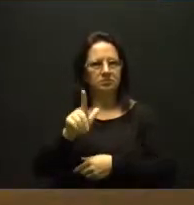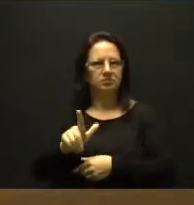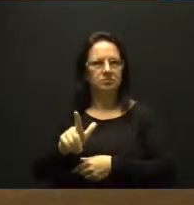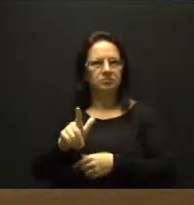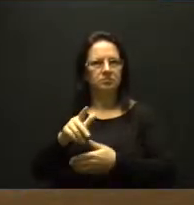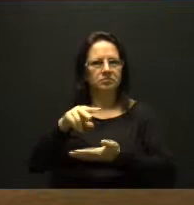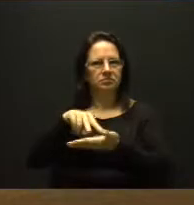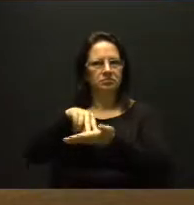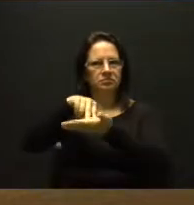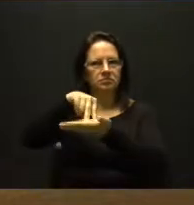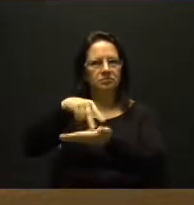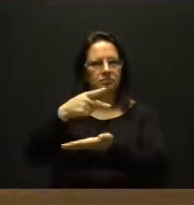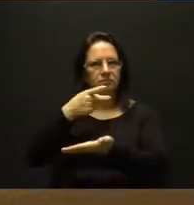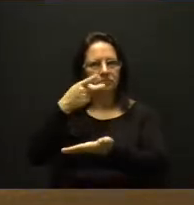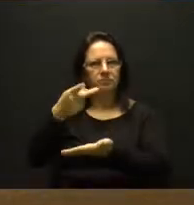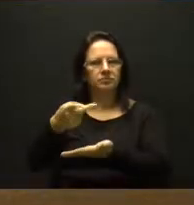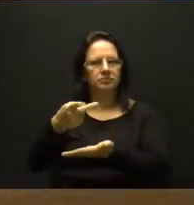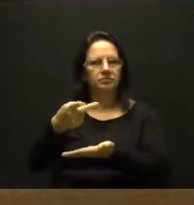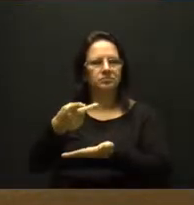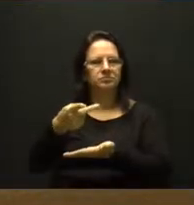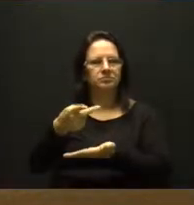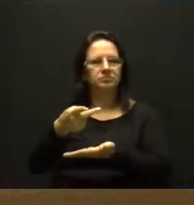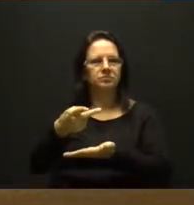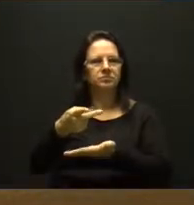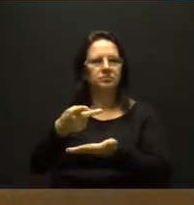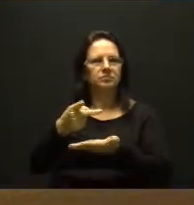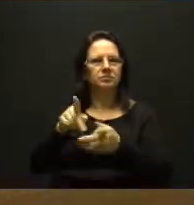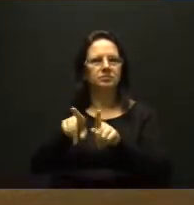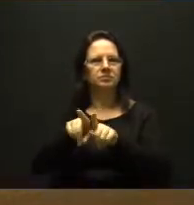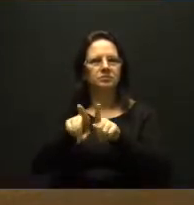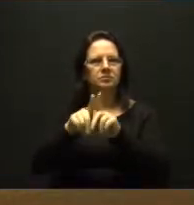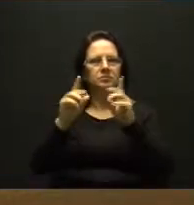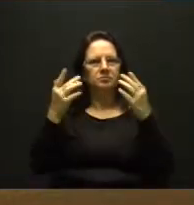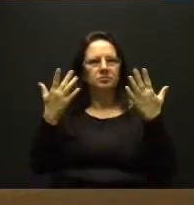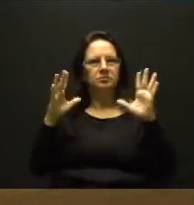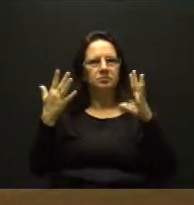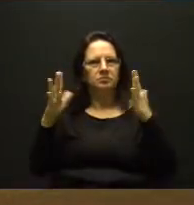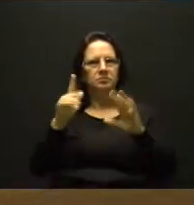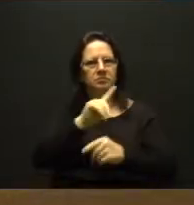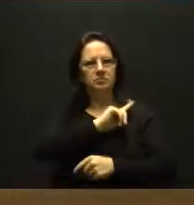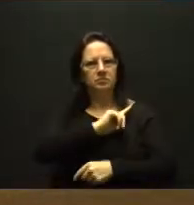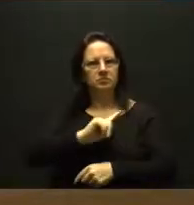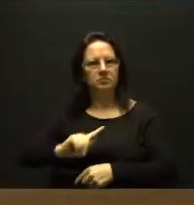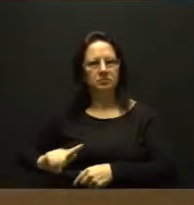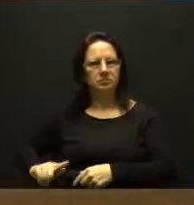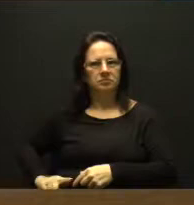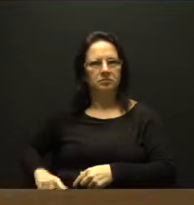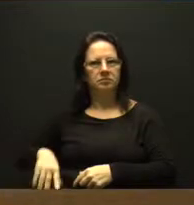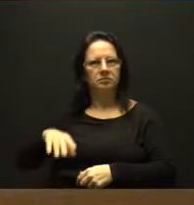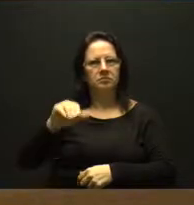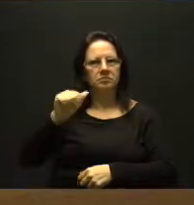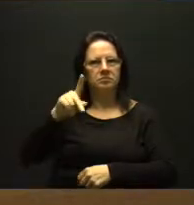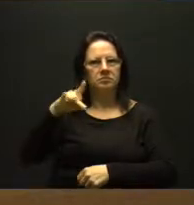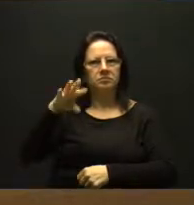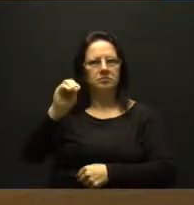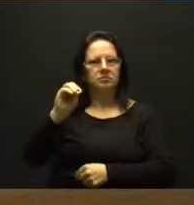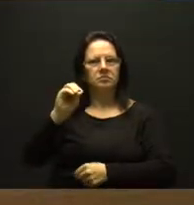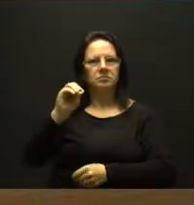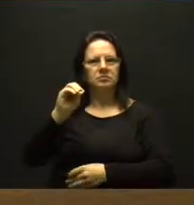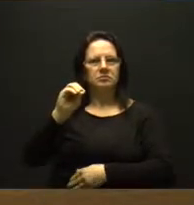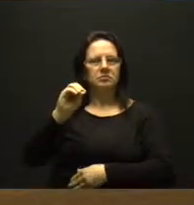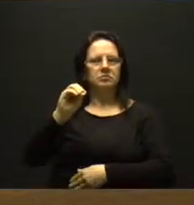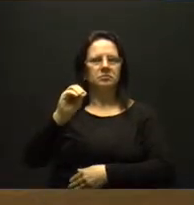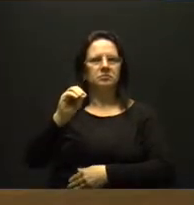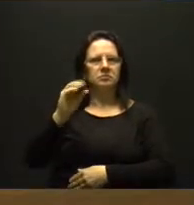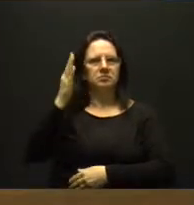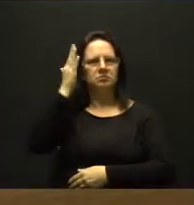tribuna para reforçar e parabenizar o governo adhemar oliveira no sentido do